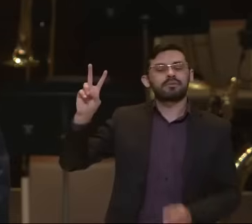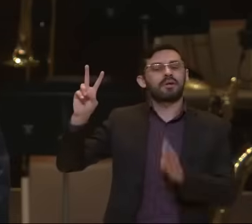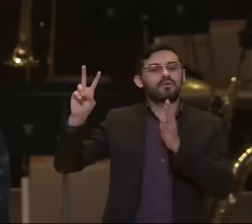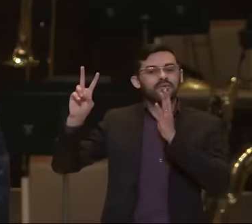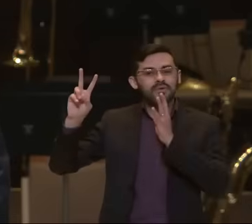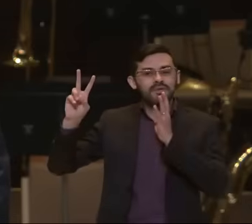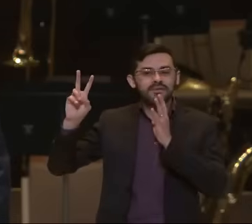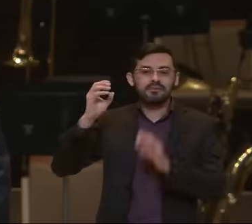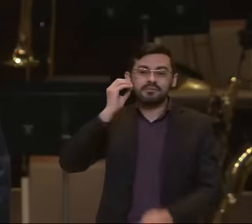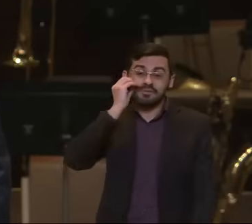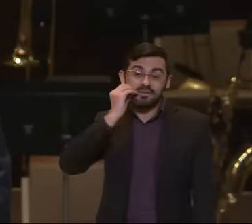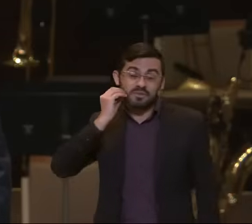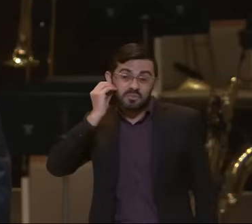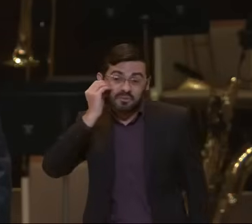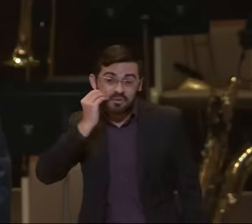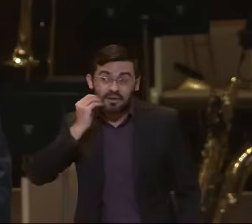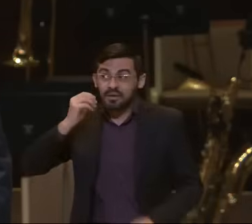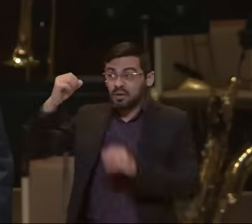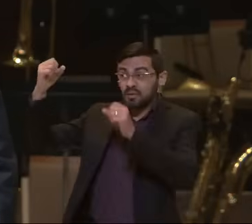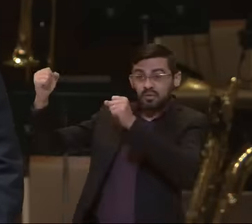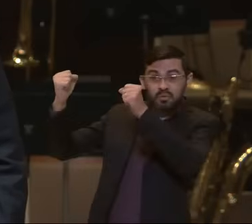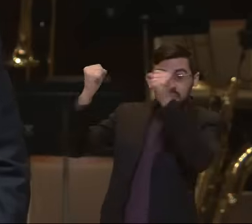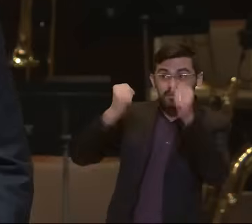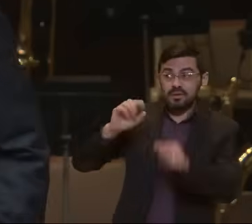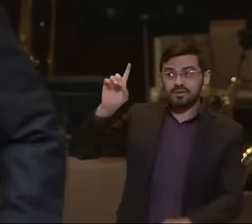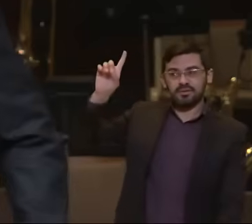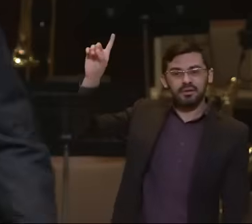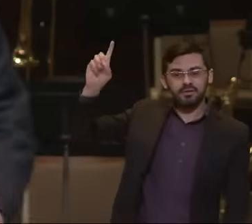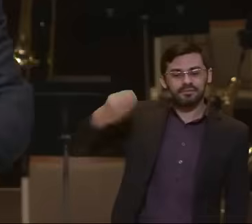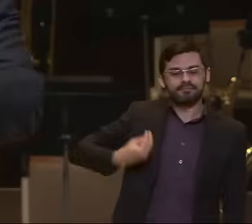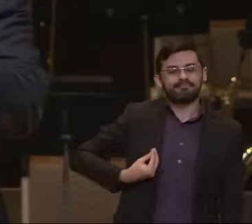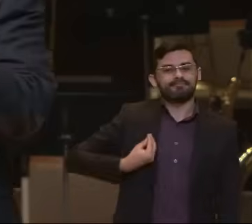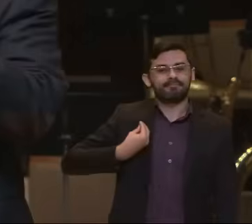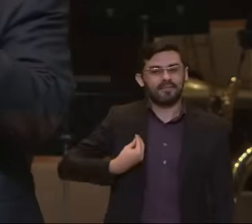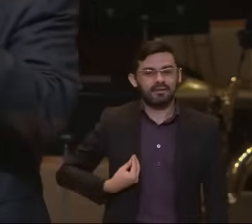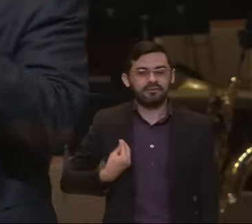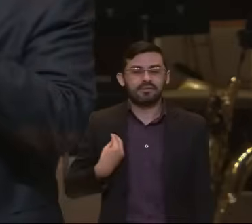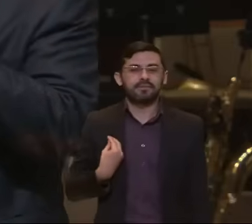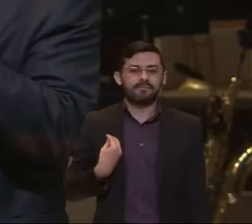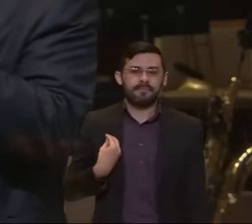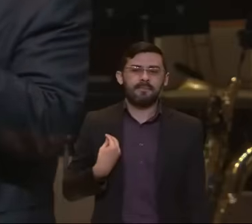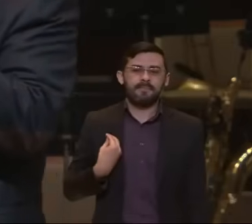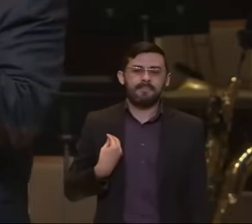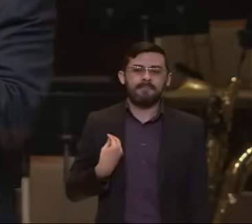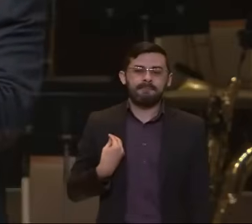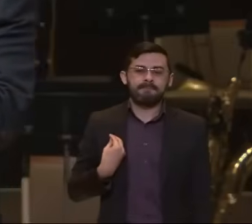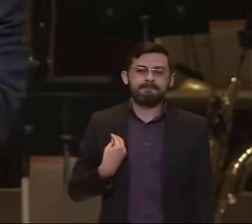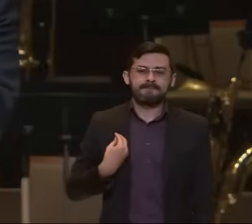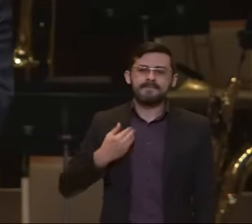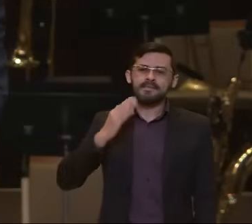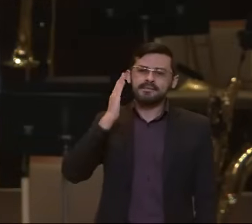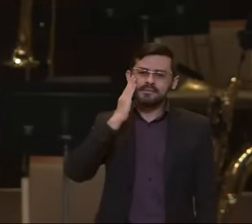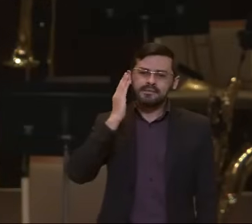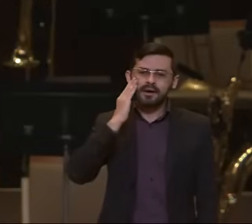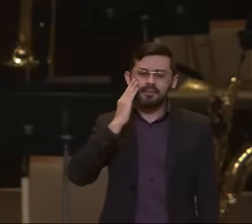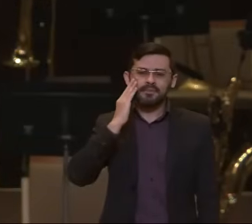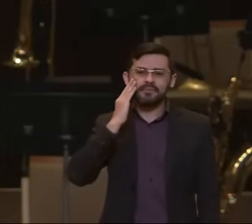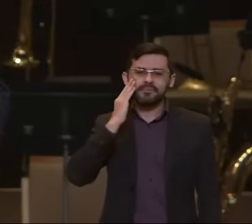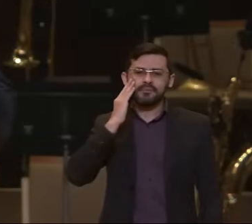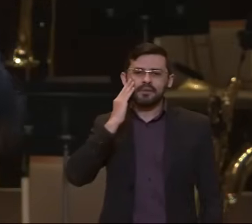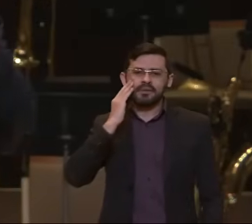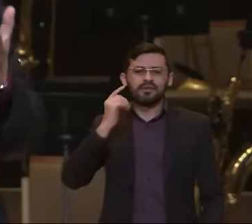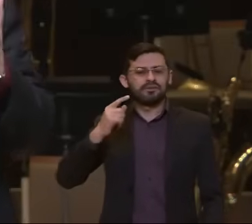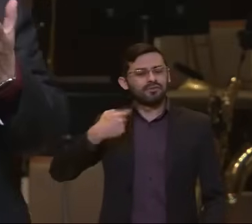o poder de Deus nas suas vidas. Sabe, a gente ter uma experiência com Jesus não é decorar